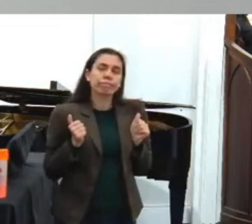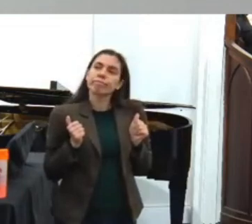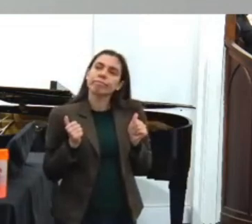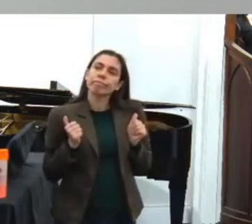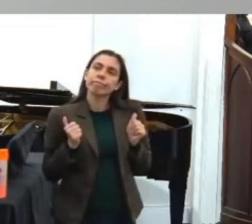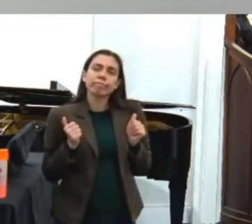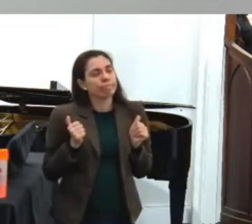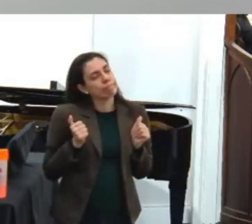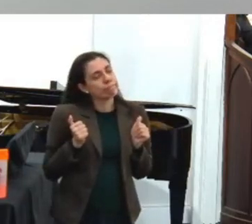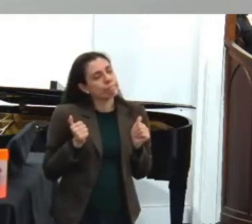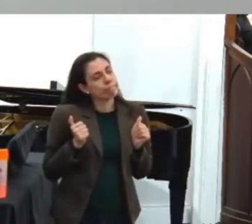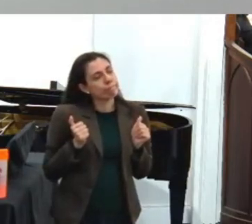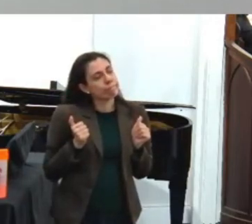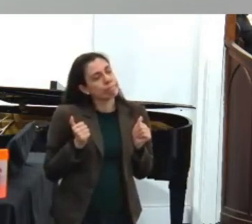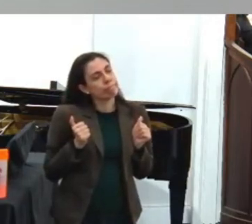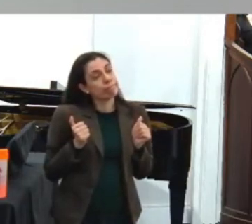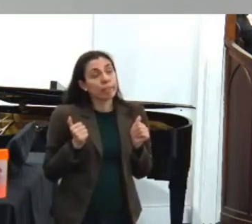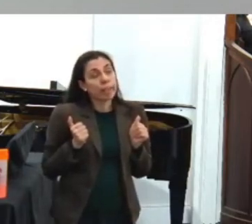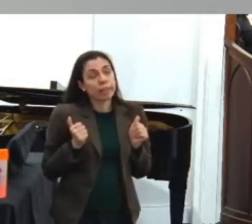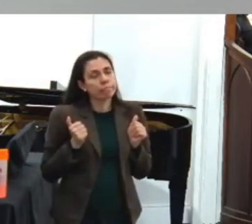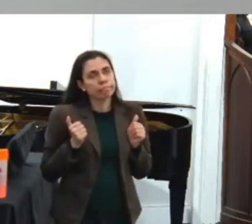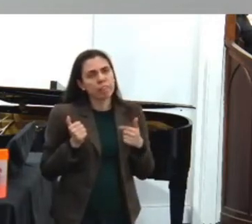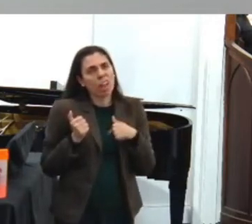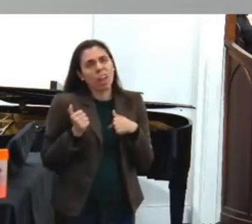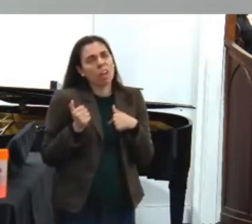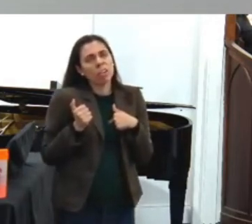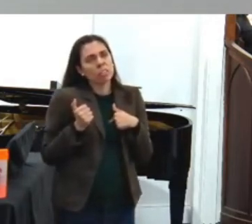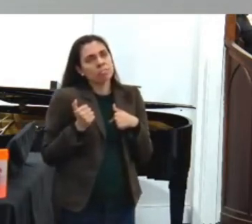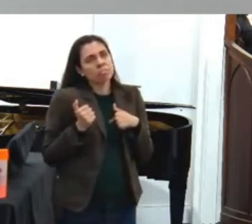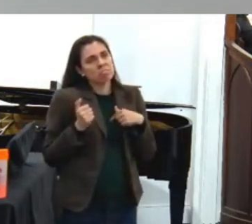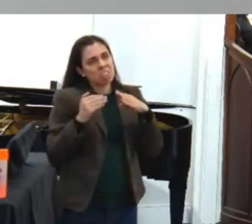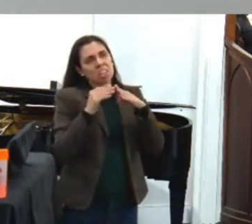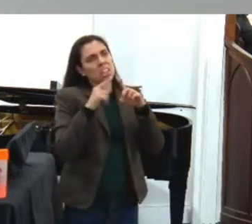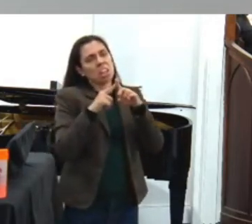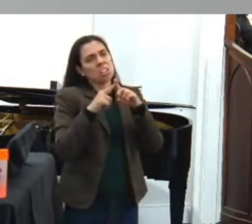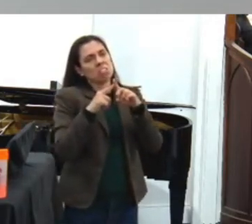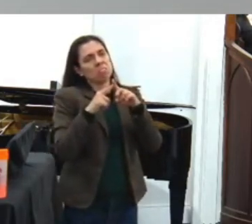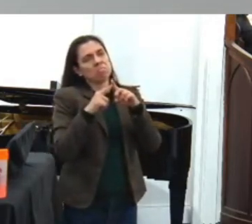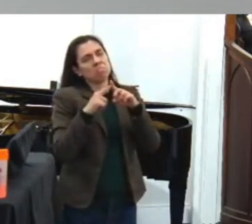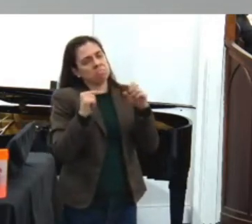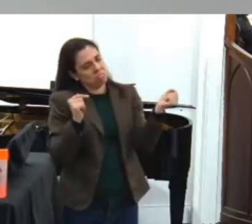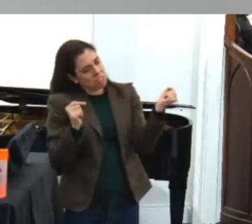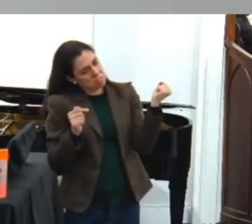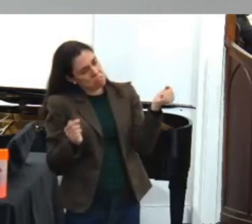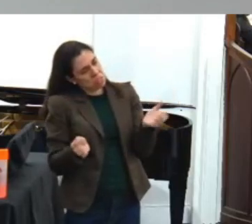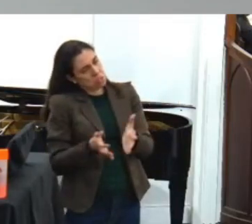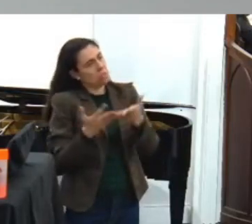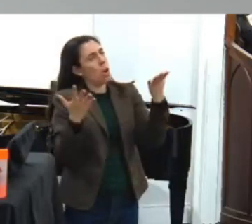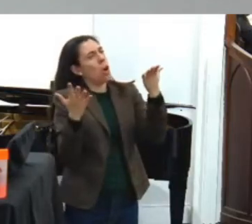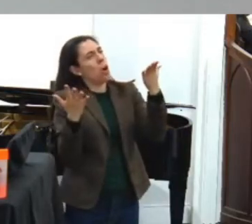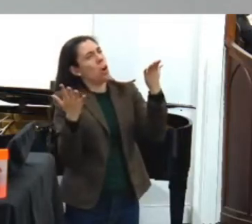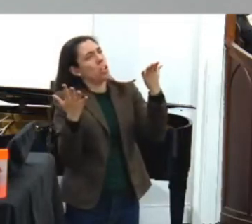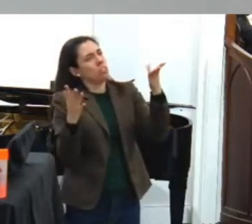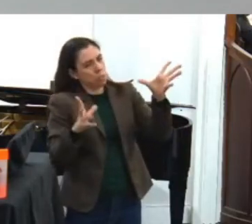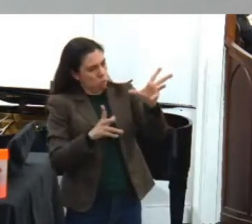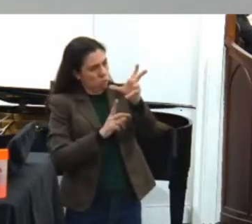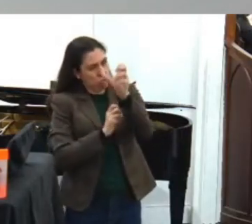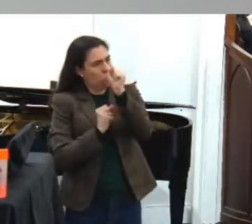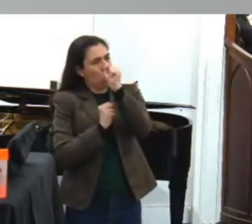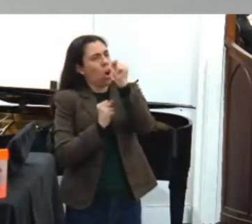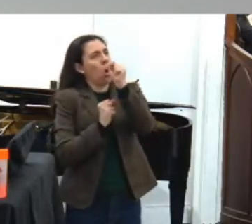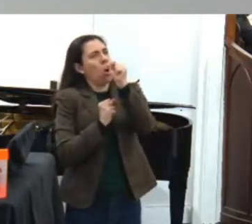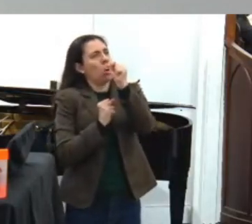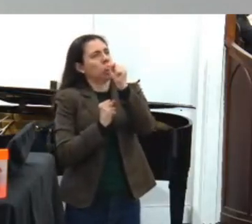não reconhecer o seu real estado. Pelo contrário, o versículo 17 nos diz, pois